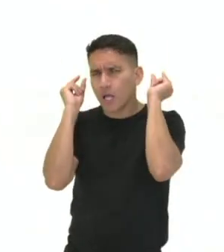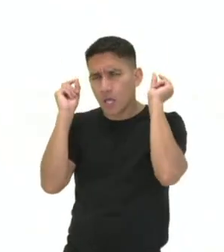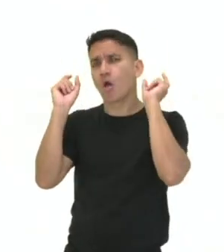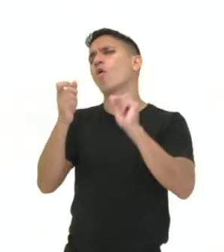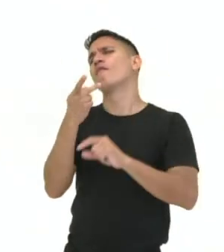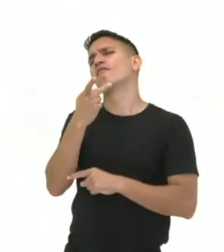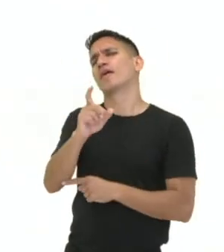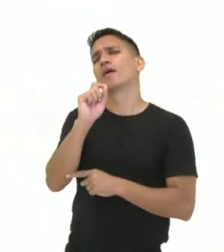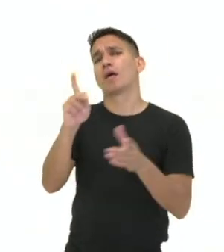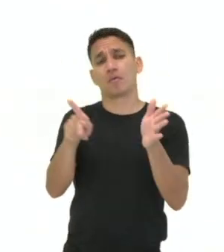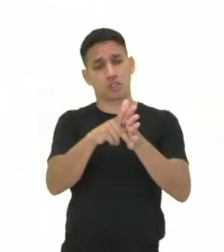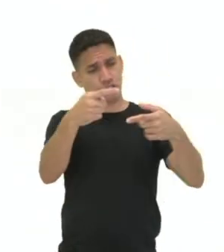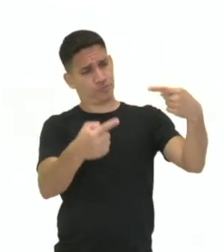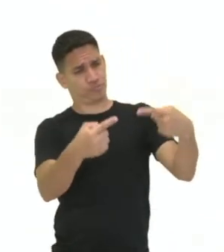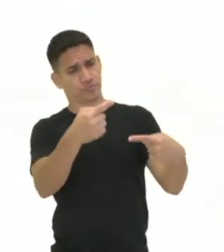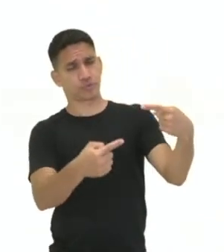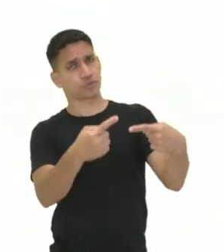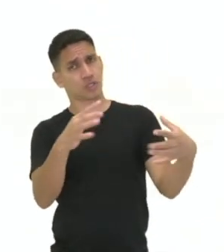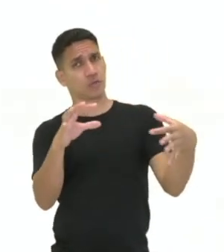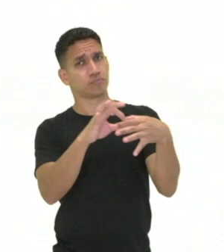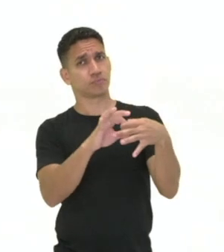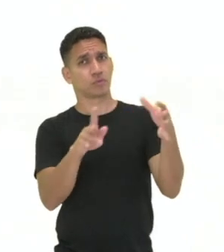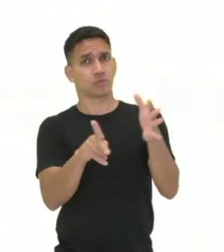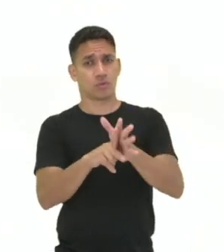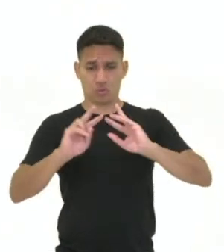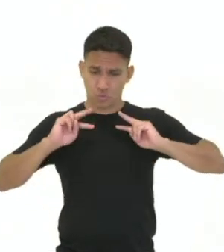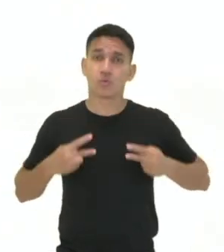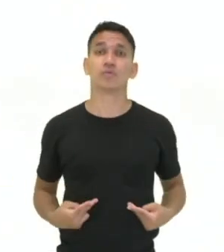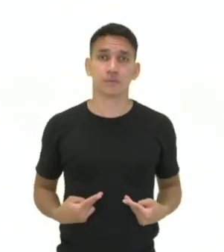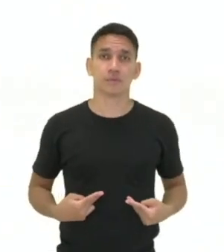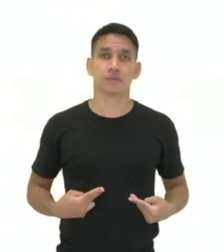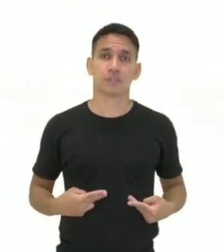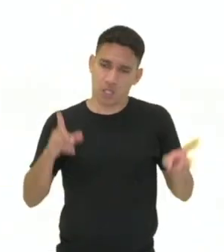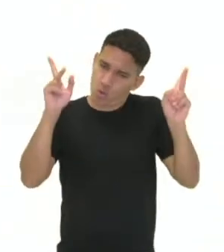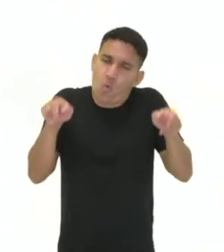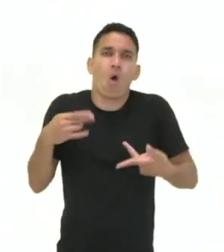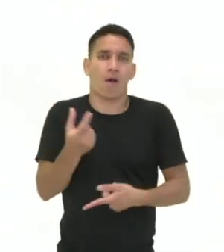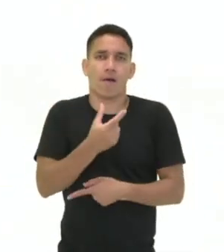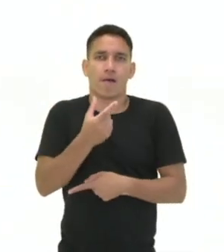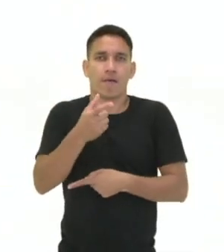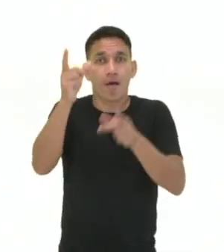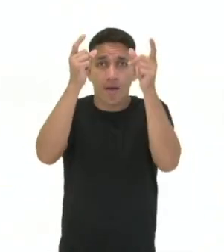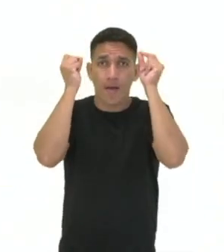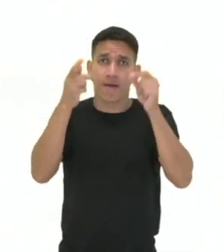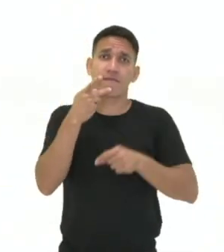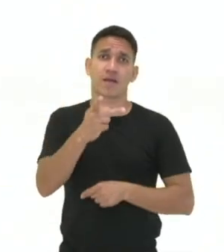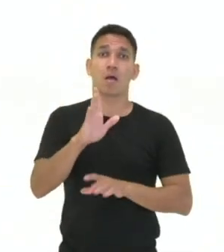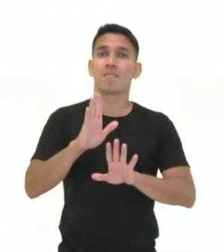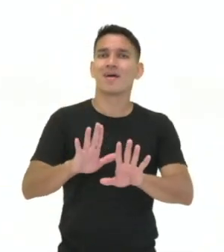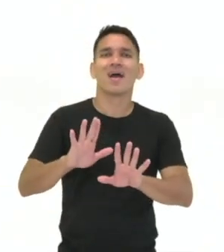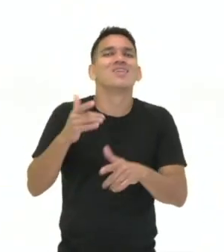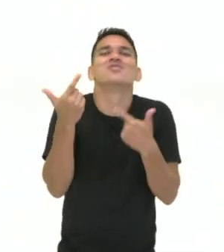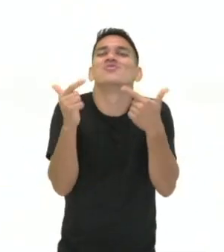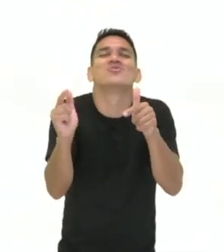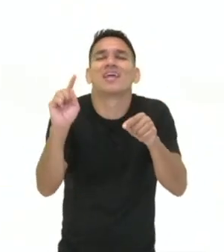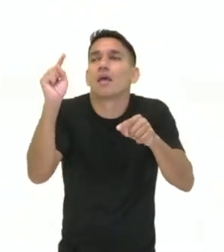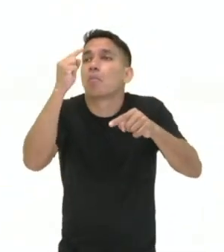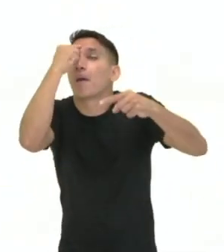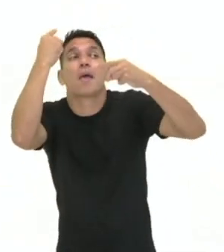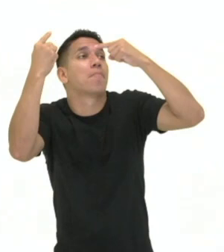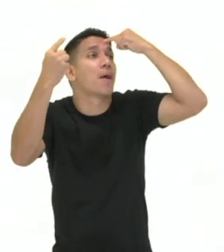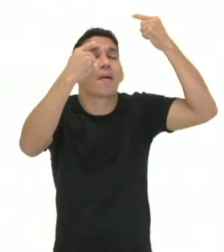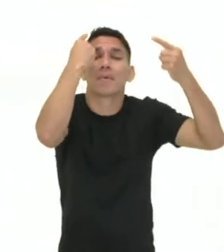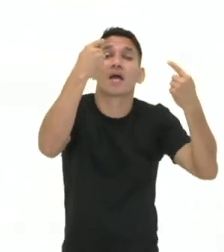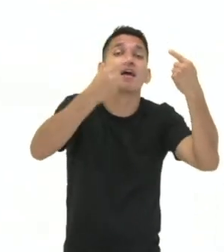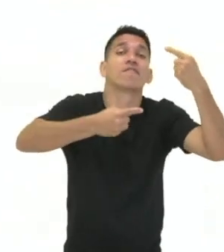dizer que o político é constitutivo do homem, como eles afirmaram, mas não existem inventores da política. Ela